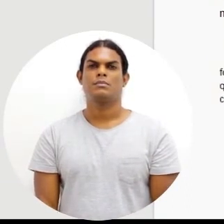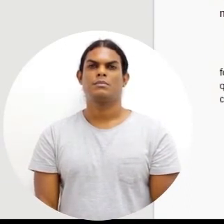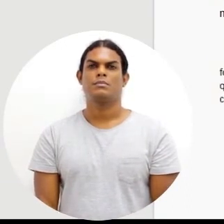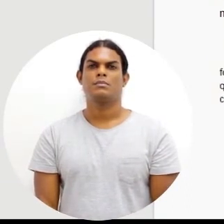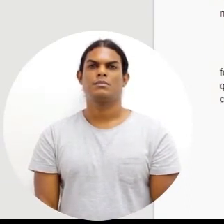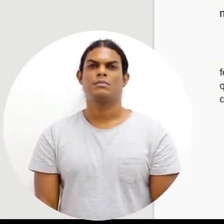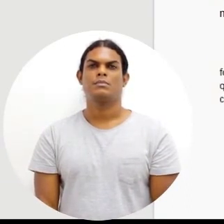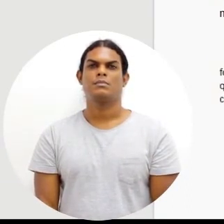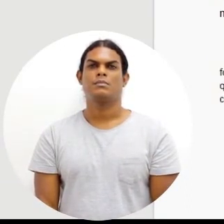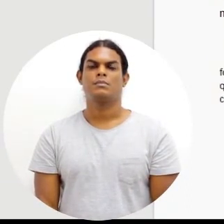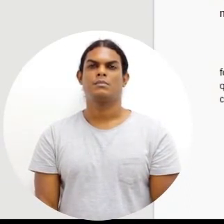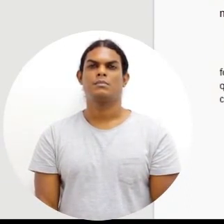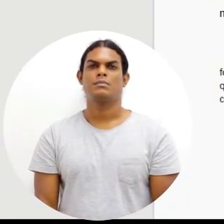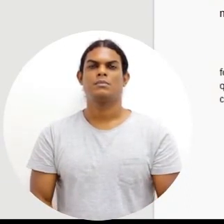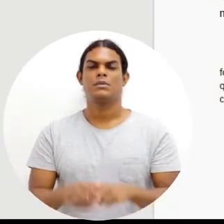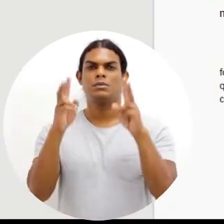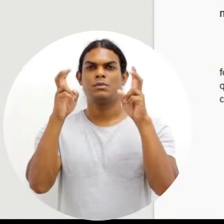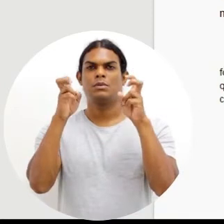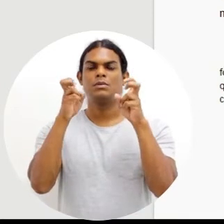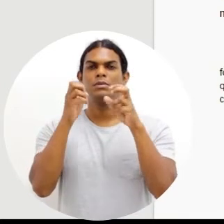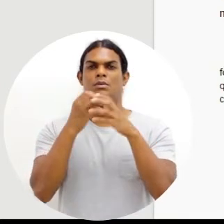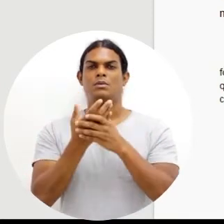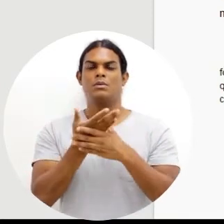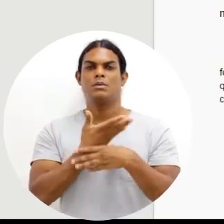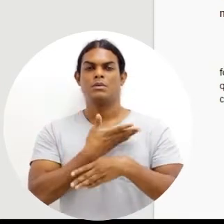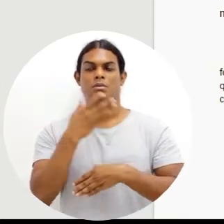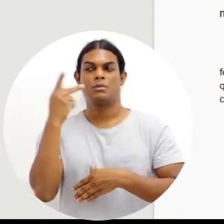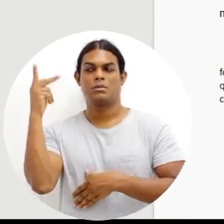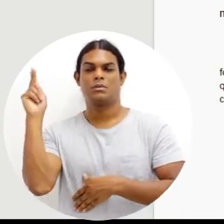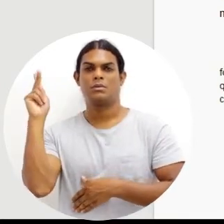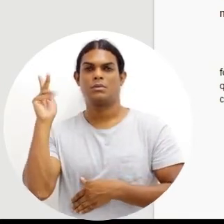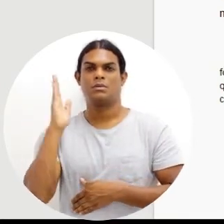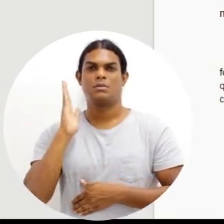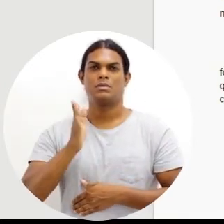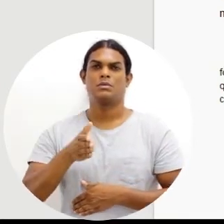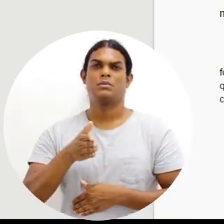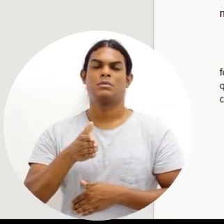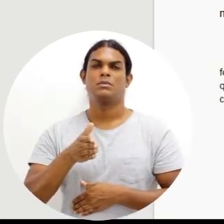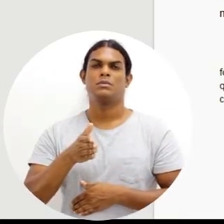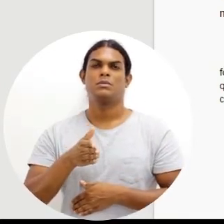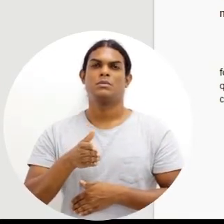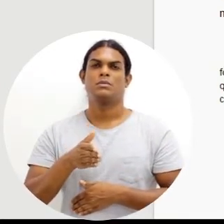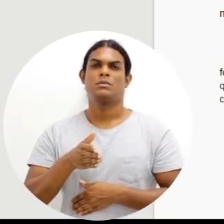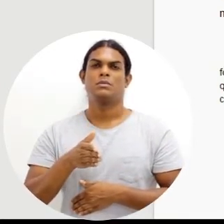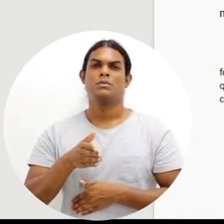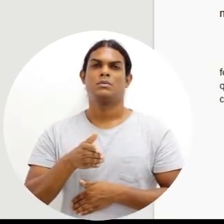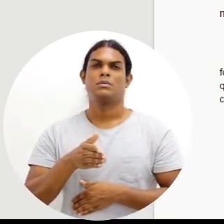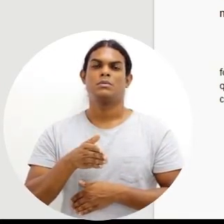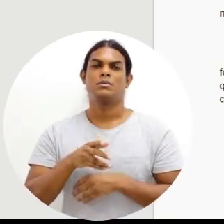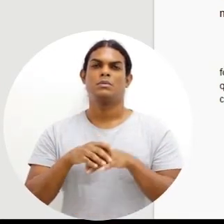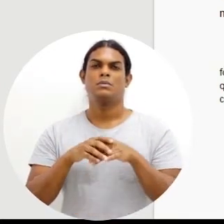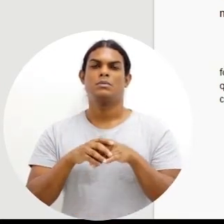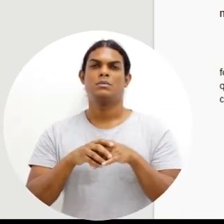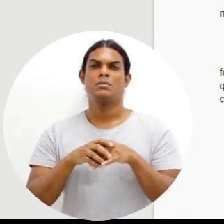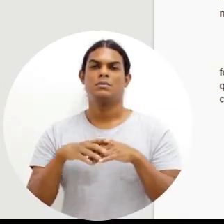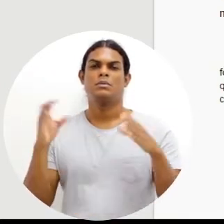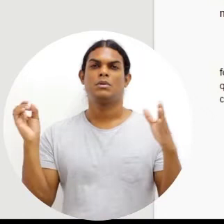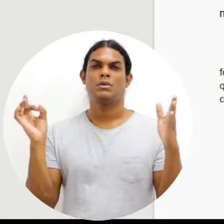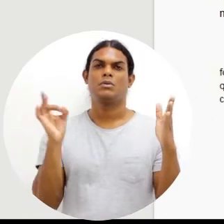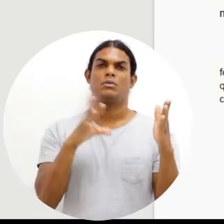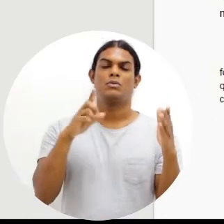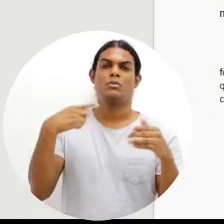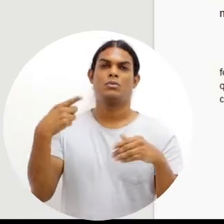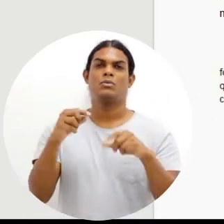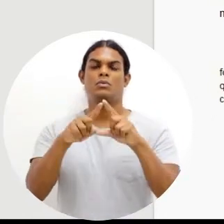Bom, veja que ela já colocou lá para mim um pedaço de um outro trabalho, de um